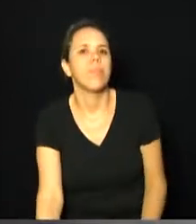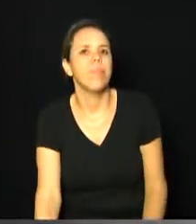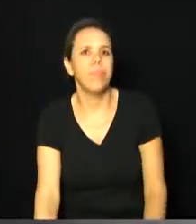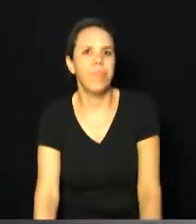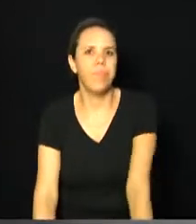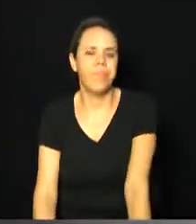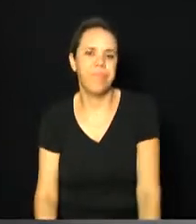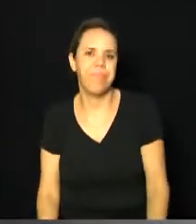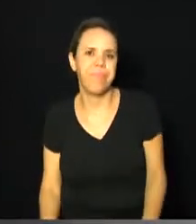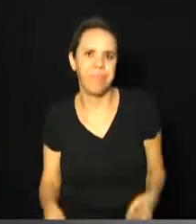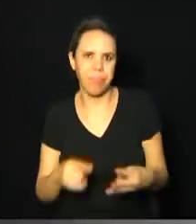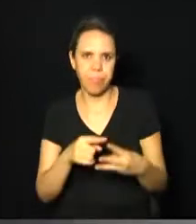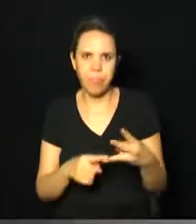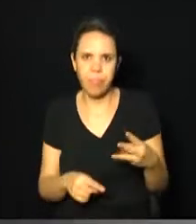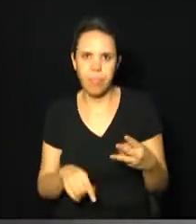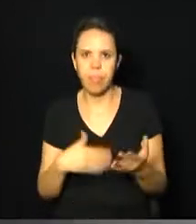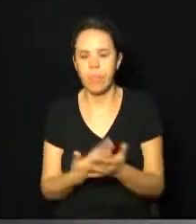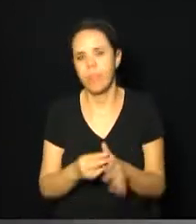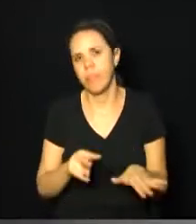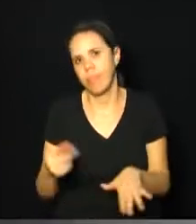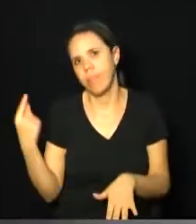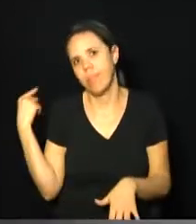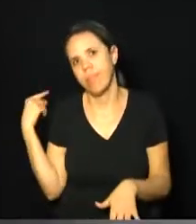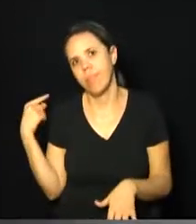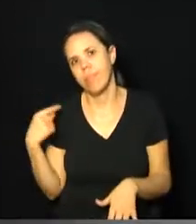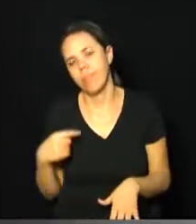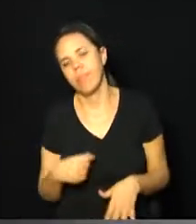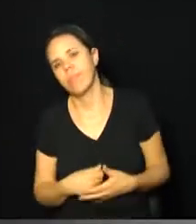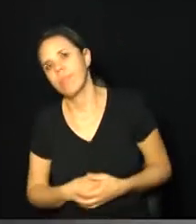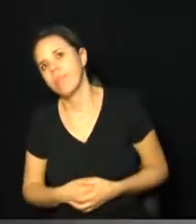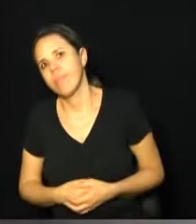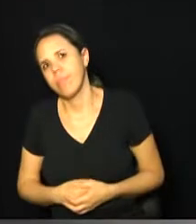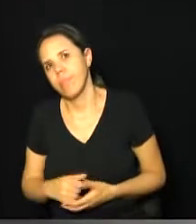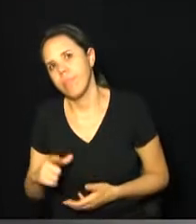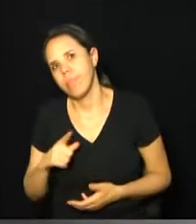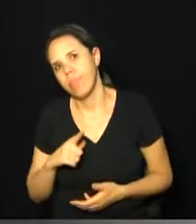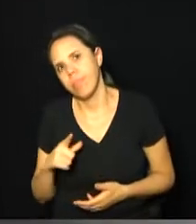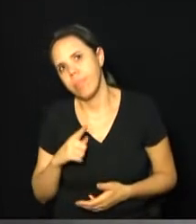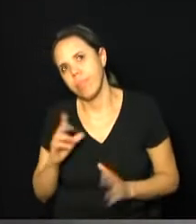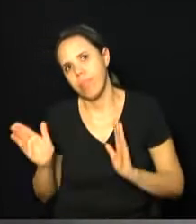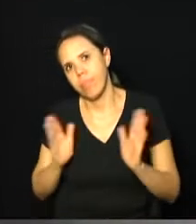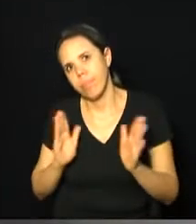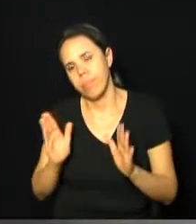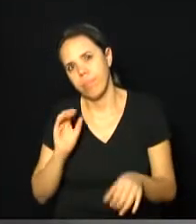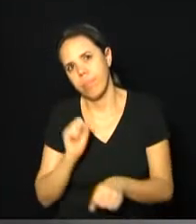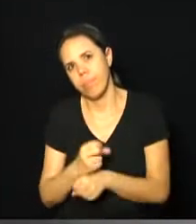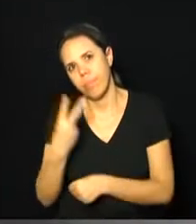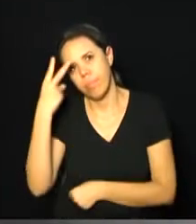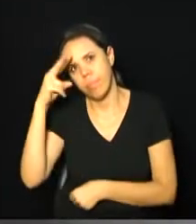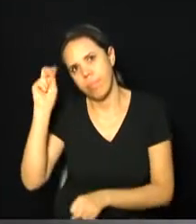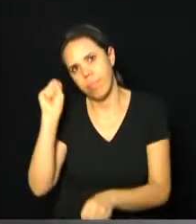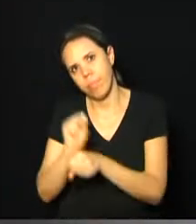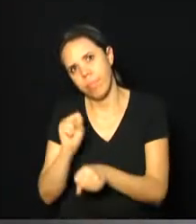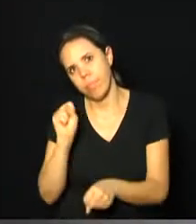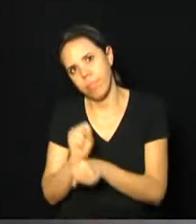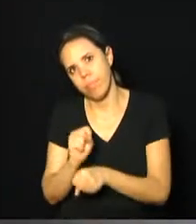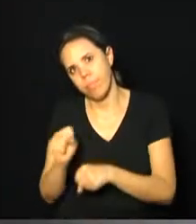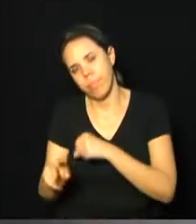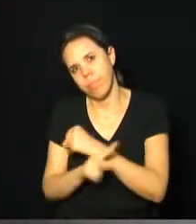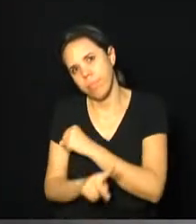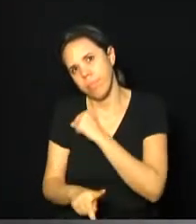outros 3, até semana passada, houve um encalhe de um caminhão lá que ficou 2 dias encalhado no